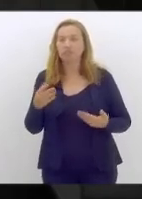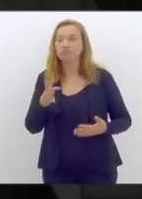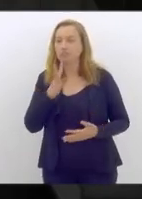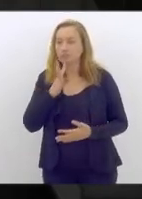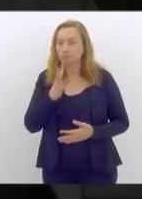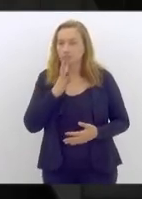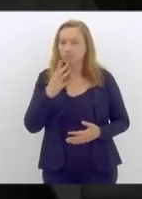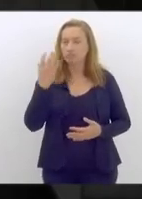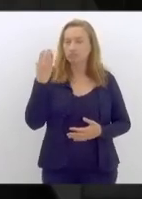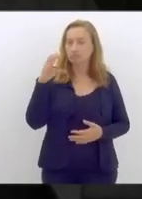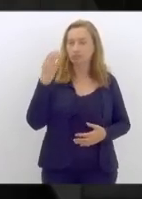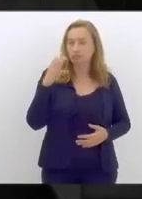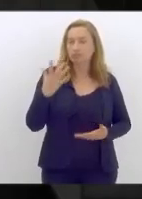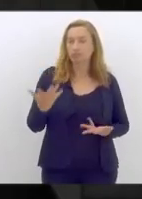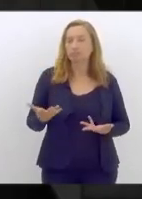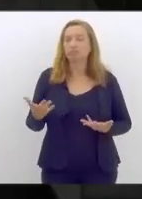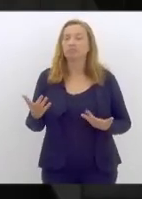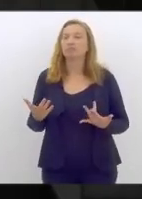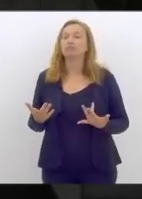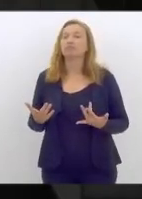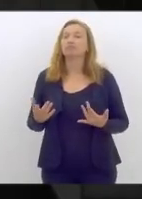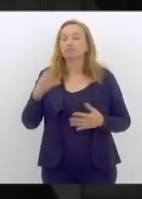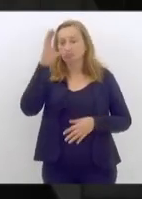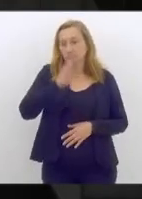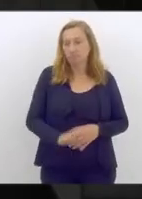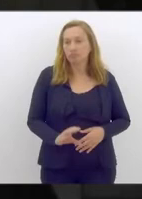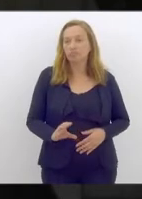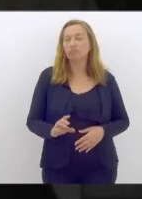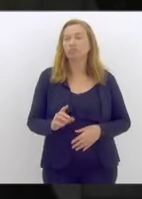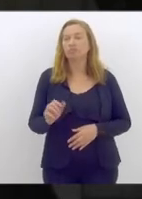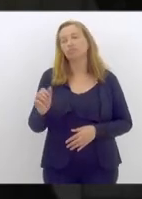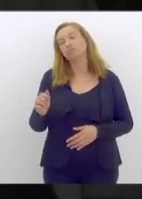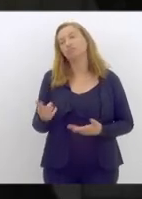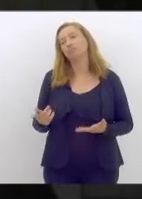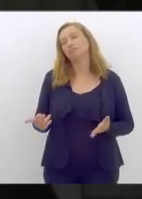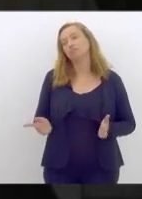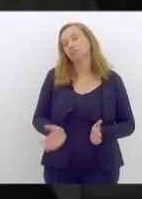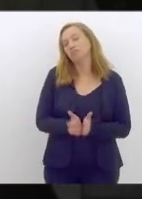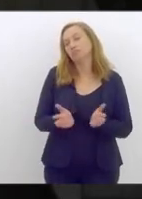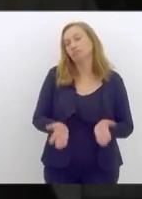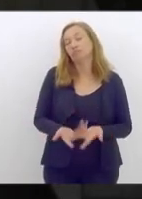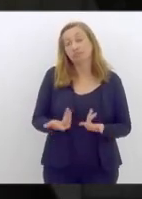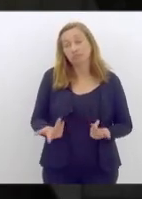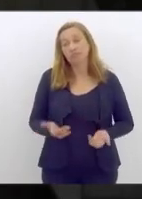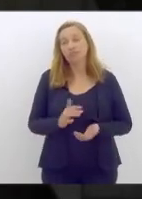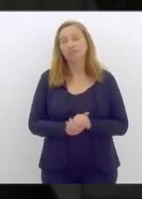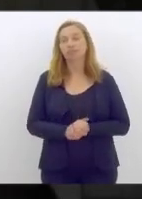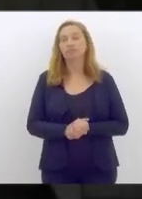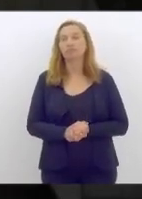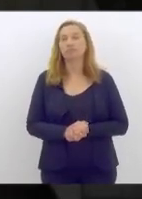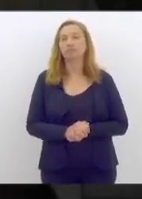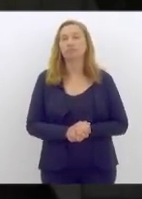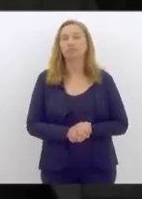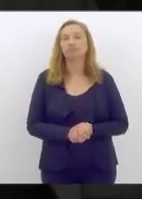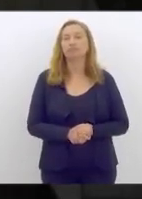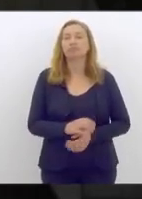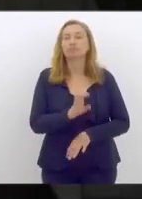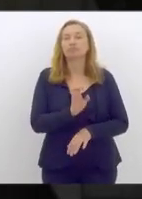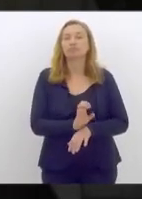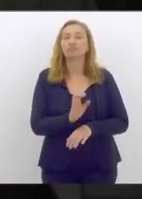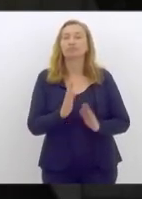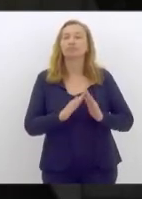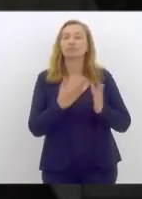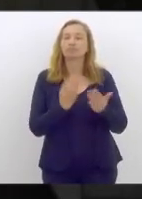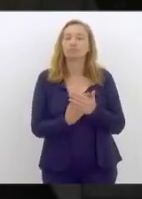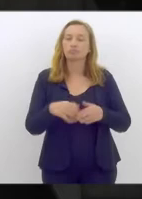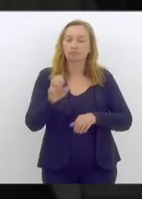é para nossa juventude sobretudo para aqueles jovens de origem Popular vulneráveis socialmente que povoam as escolas estaduais do